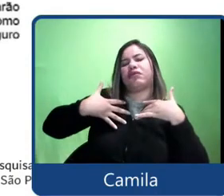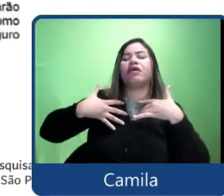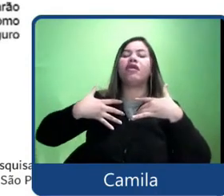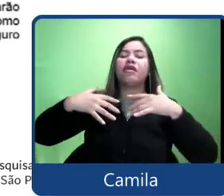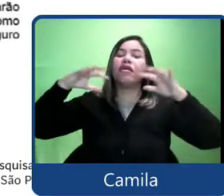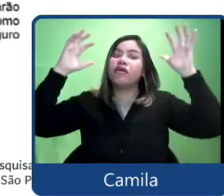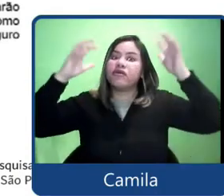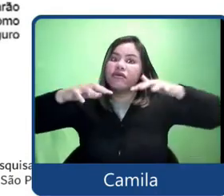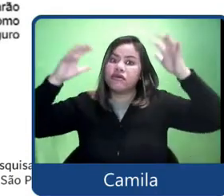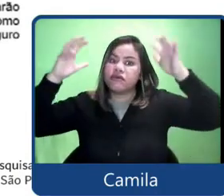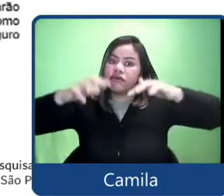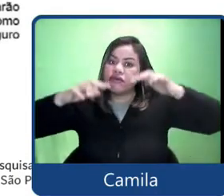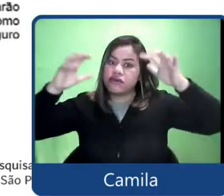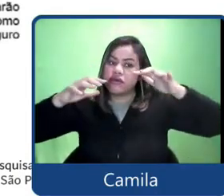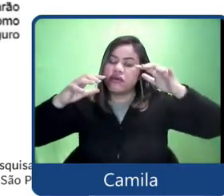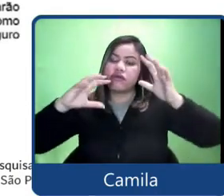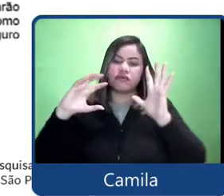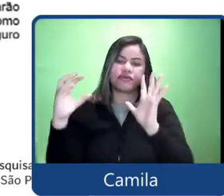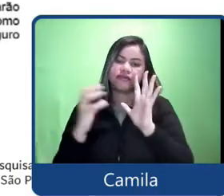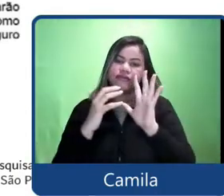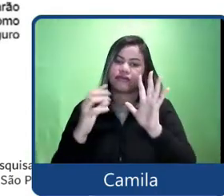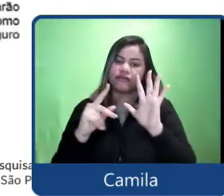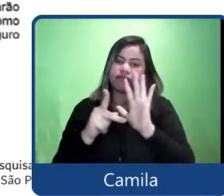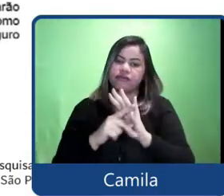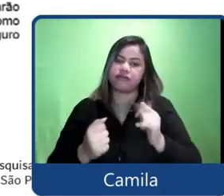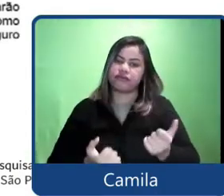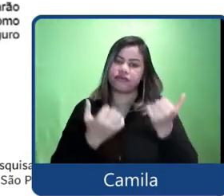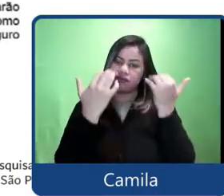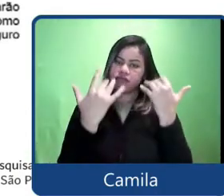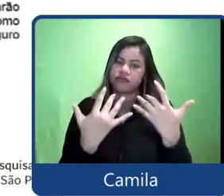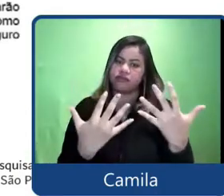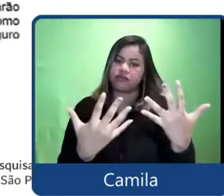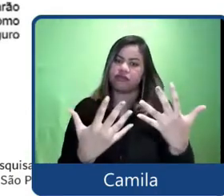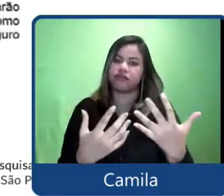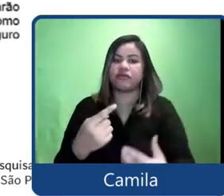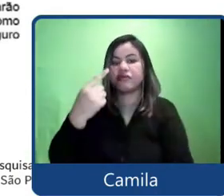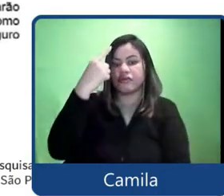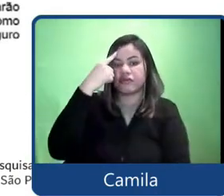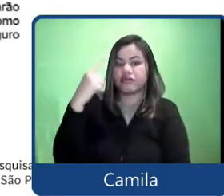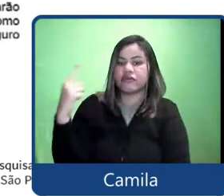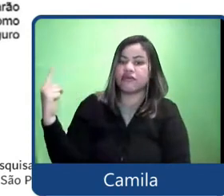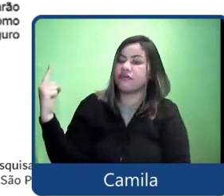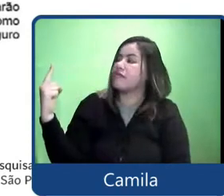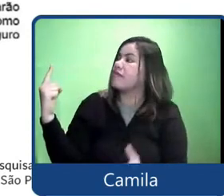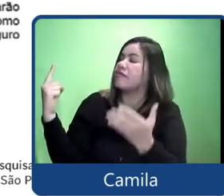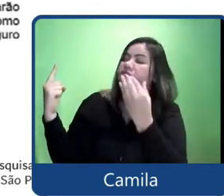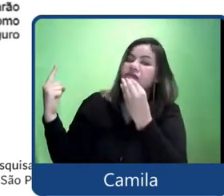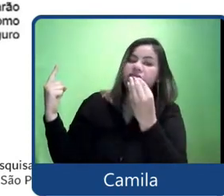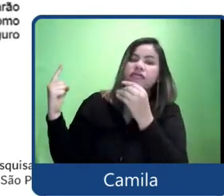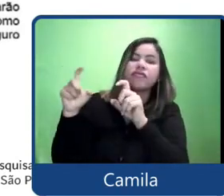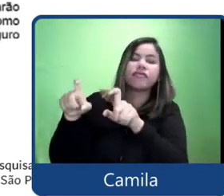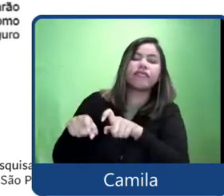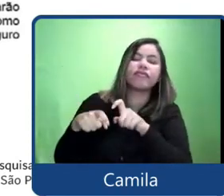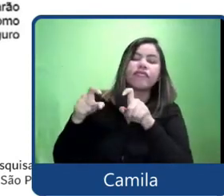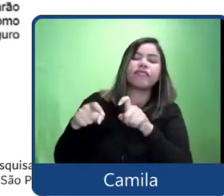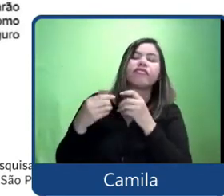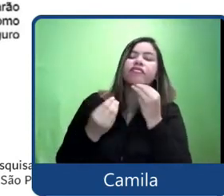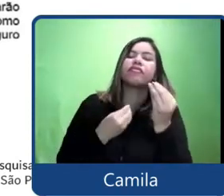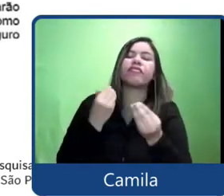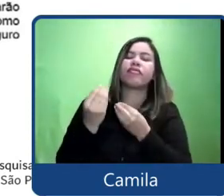né? É aqui uma figura mostrando o futuro dos alimentos da agricultura, né? Mostra